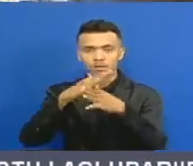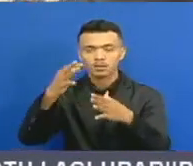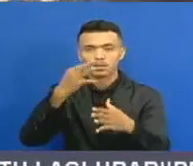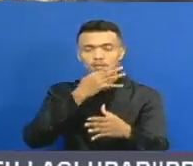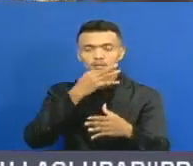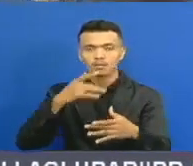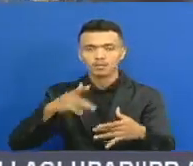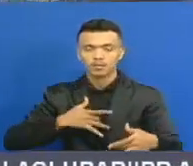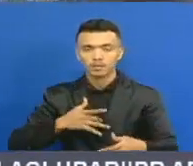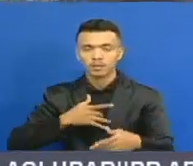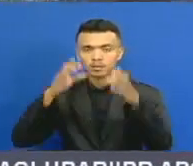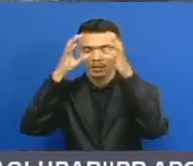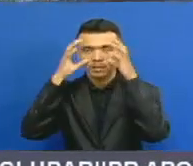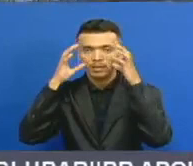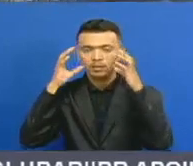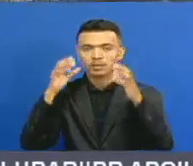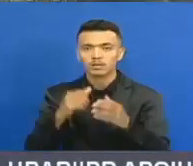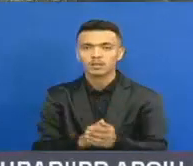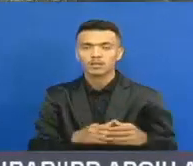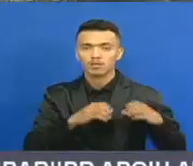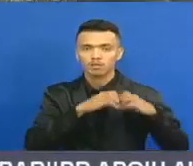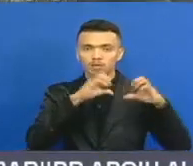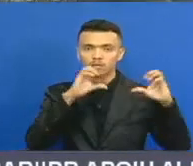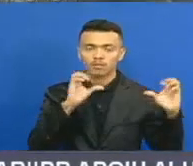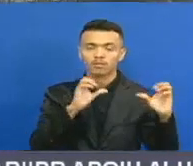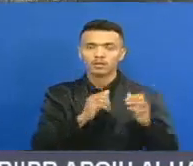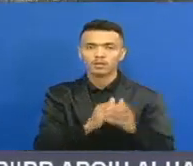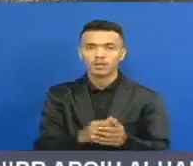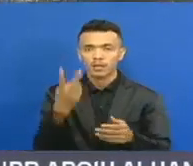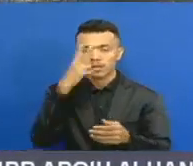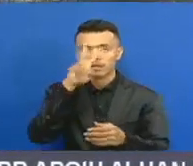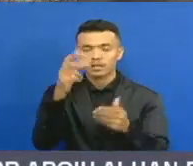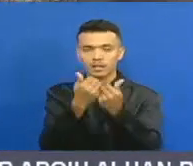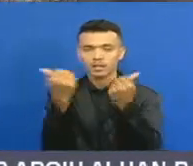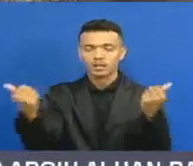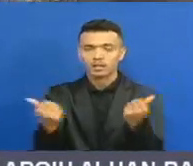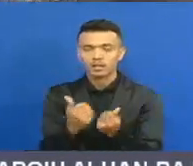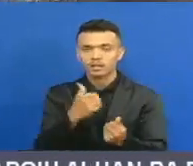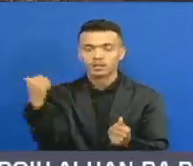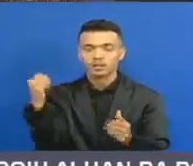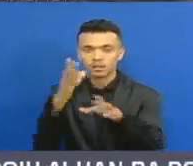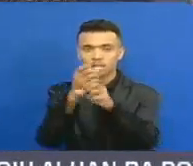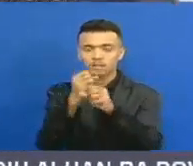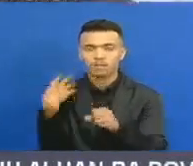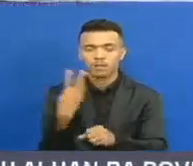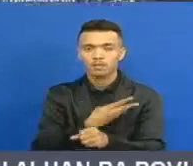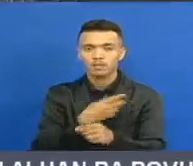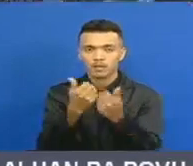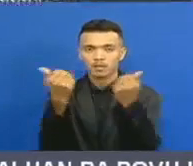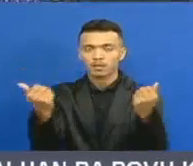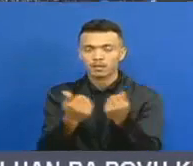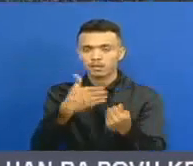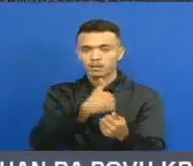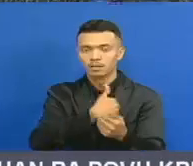laran mora situan hare bai ha virus tersel bele simu mai bai ha bairu idane sedau simu to agora além de na rádio no